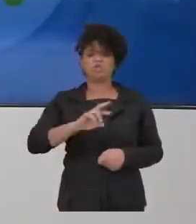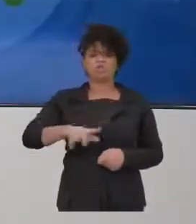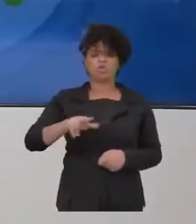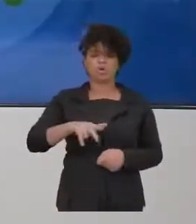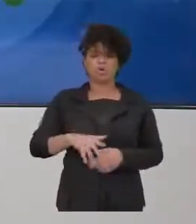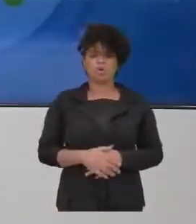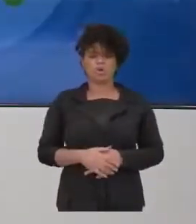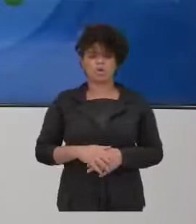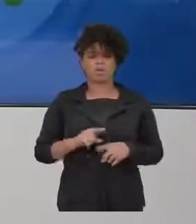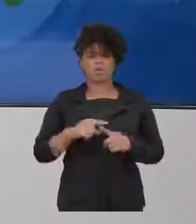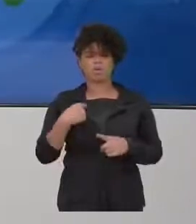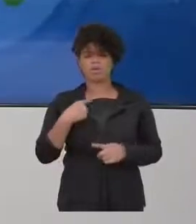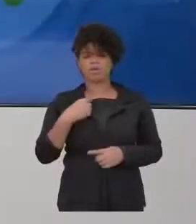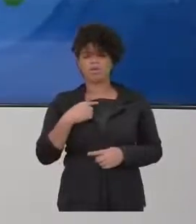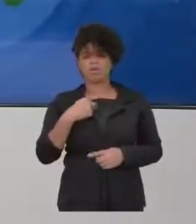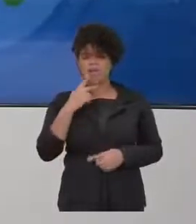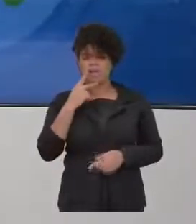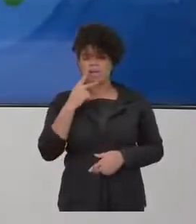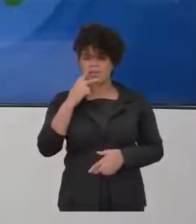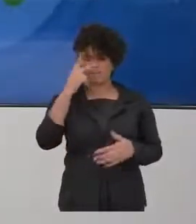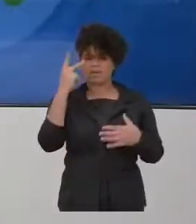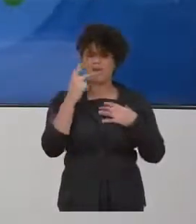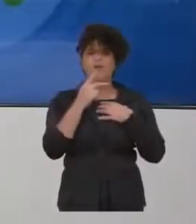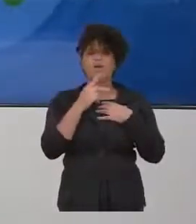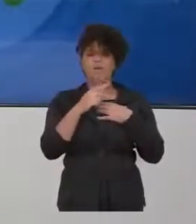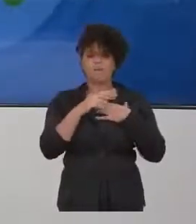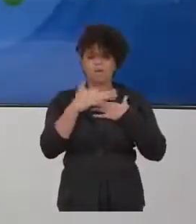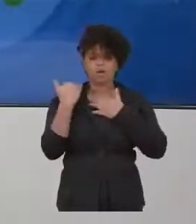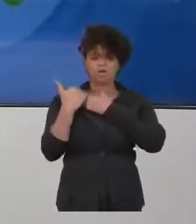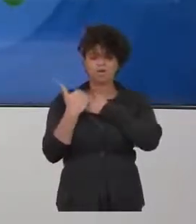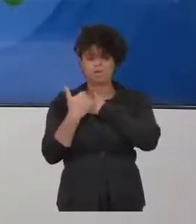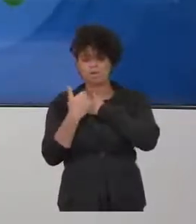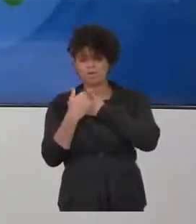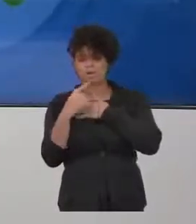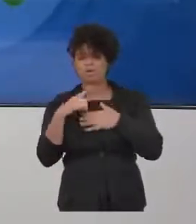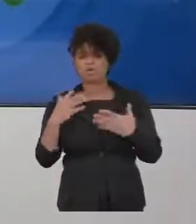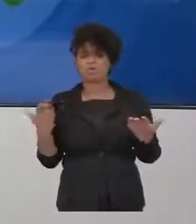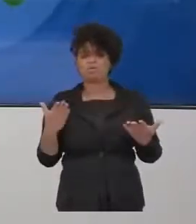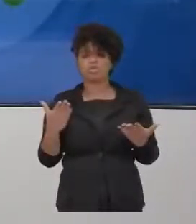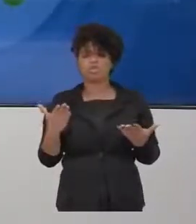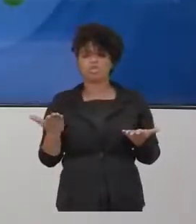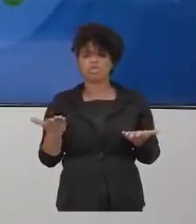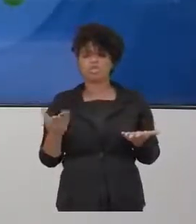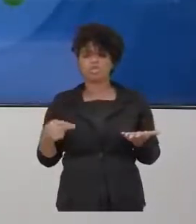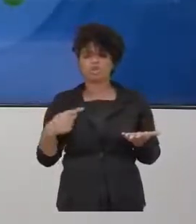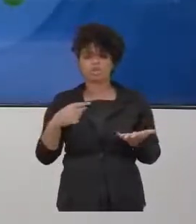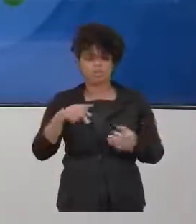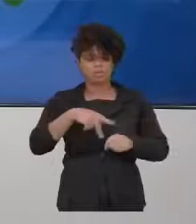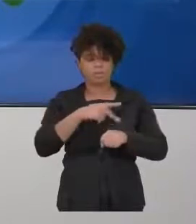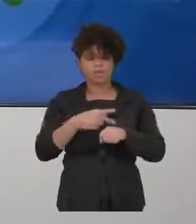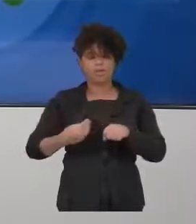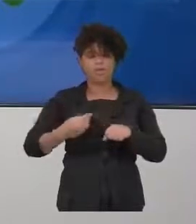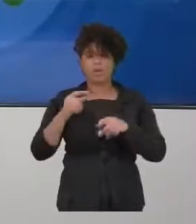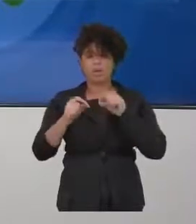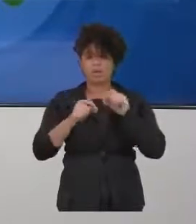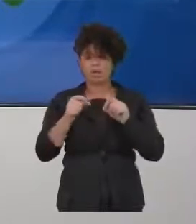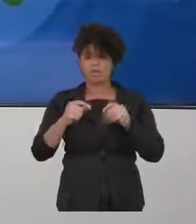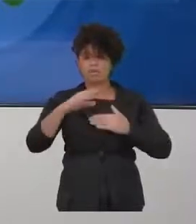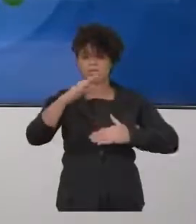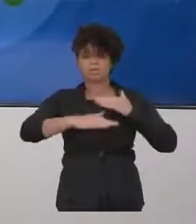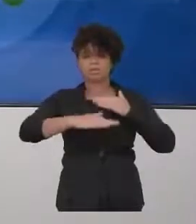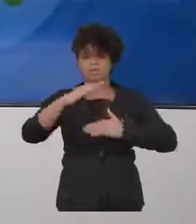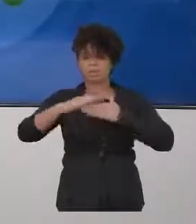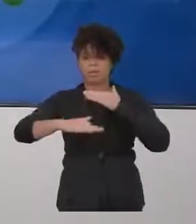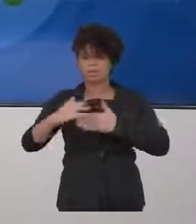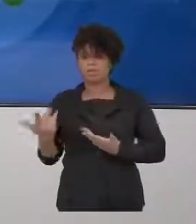a gente pensa em pena de morte, a gente tem que pensar, olha o tipo de país que a gente vive, o tipo de desigualdade social, o tipo